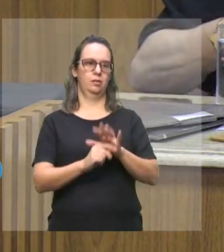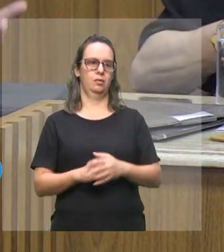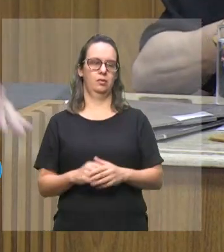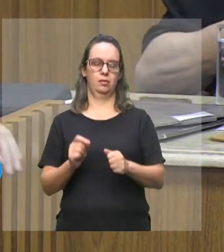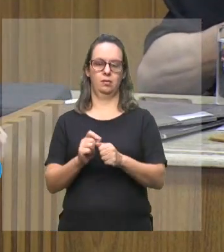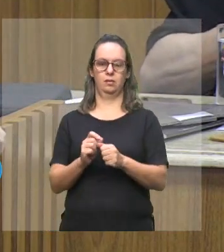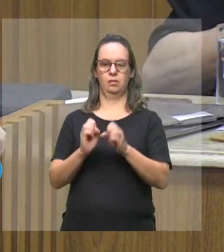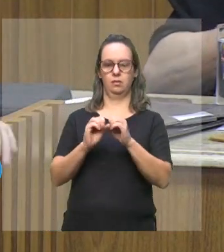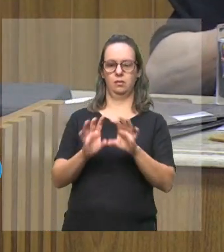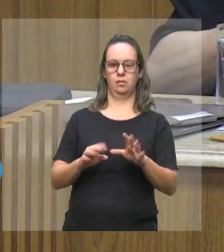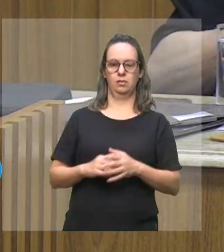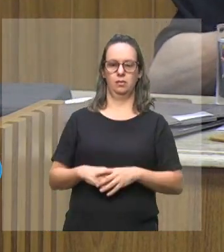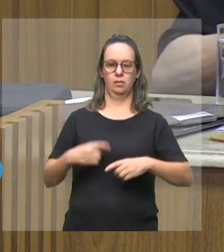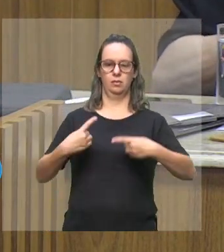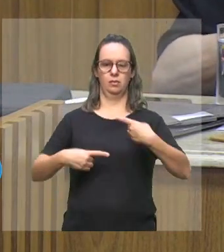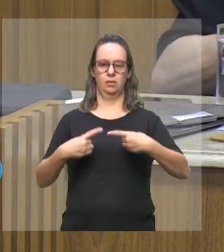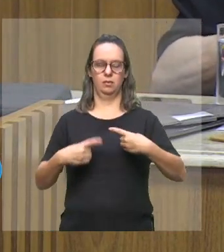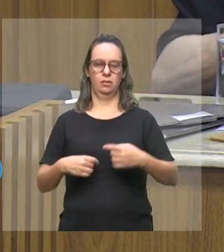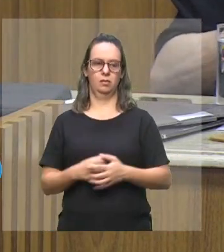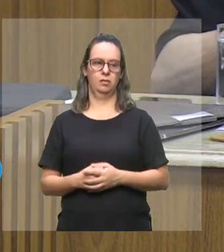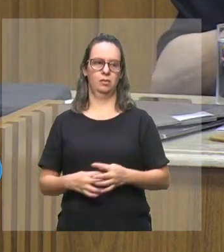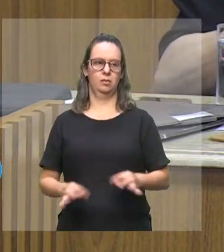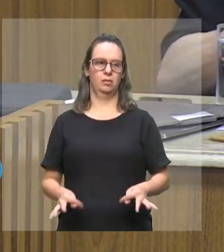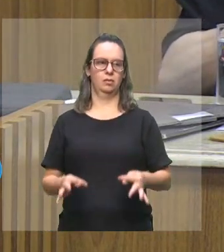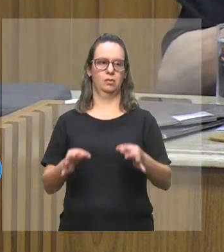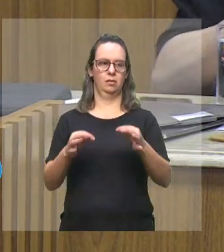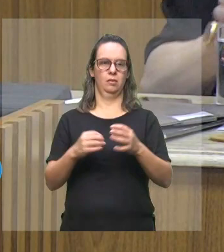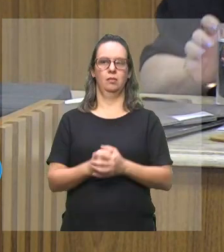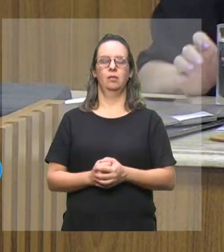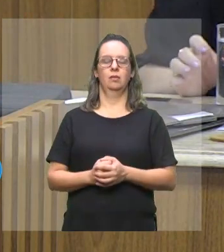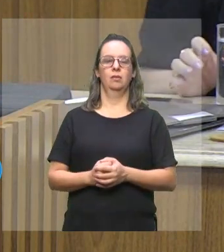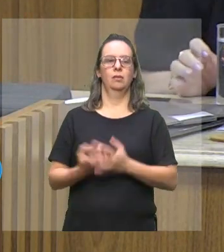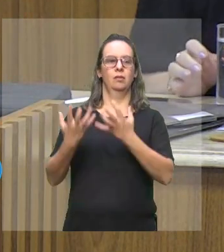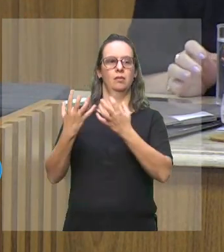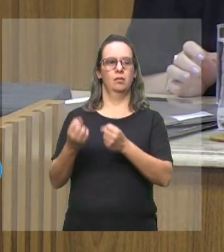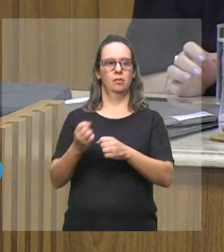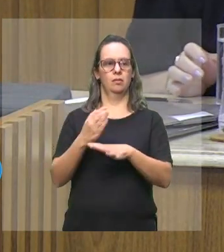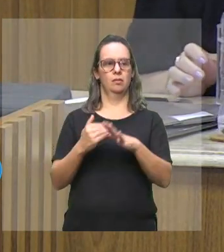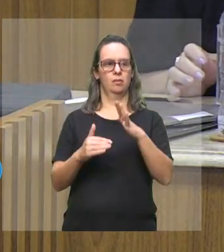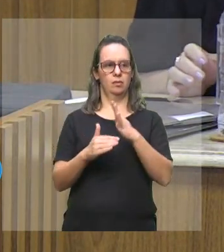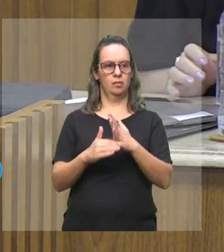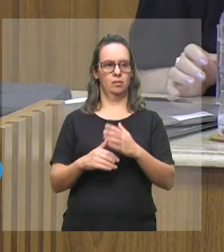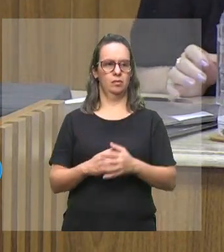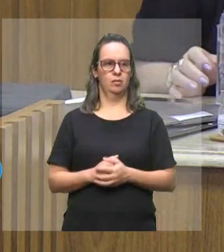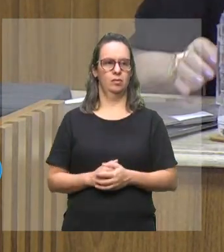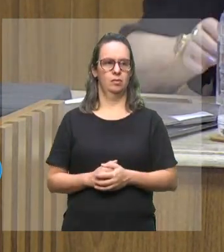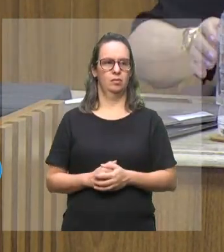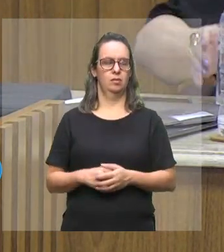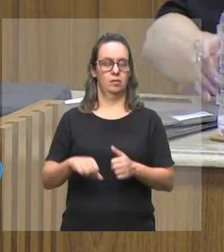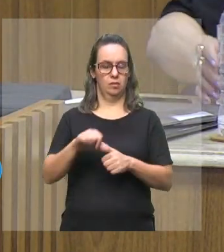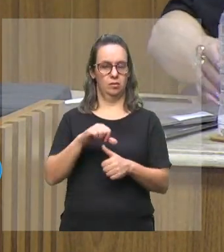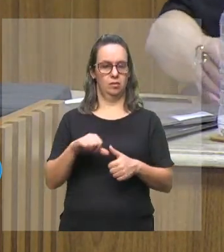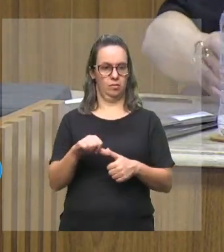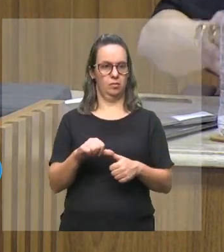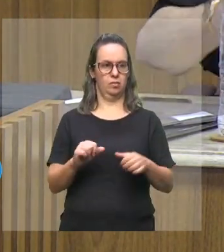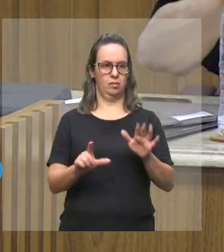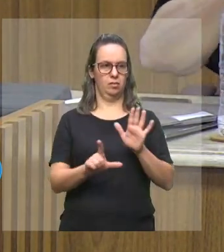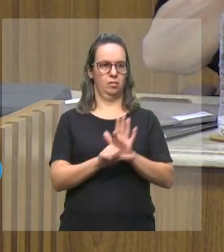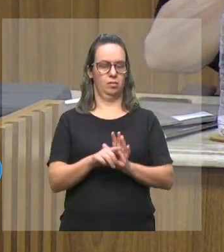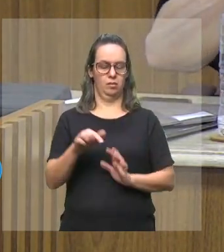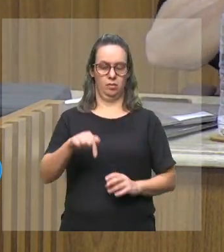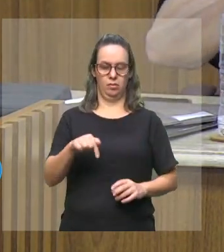essa política de inovação e tecnologia, foi aprovado por unanimidade nesta Casa de Leis, sancionado, lei. E, este